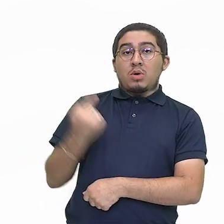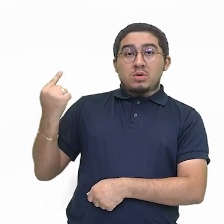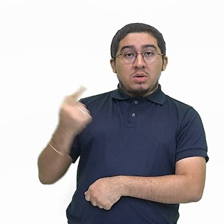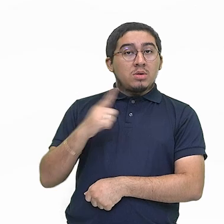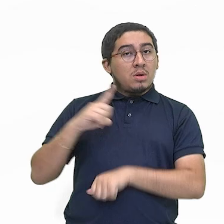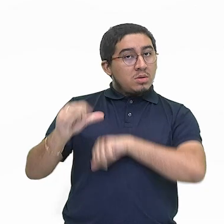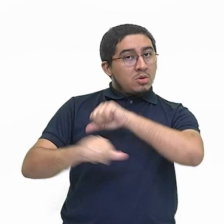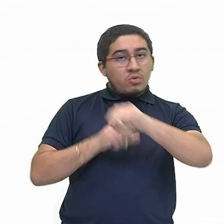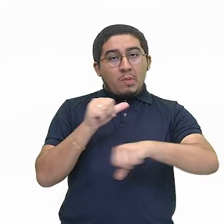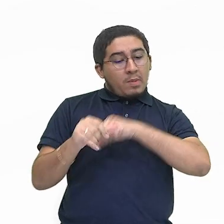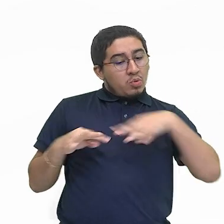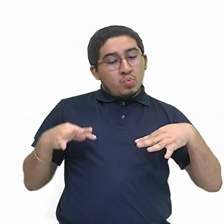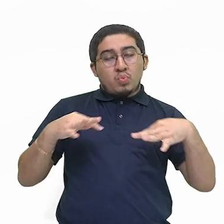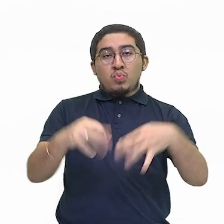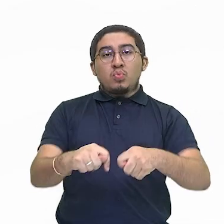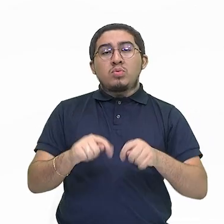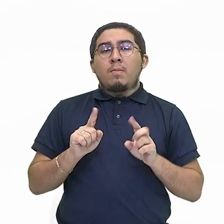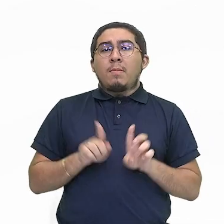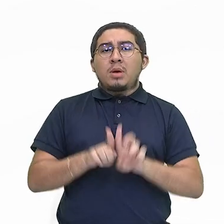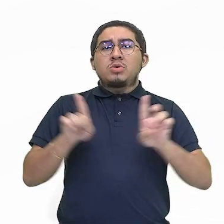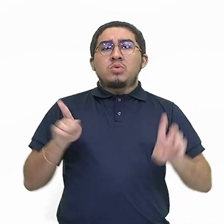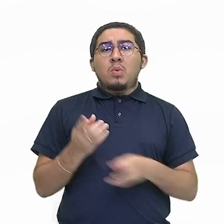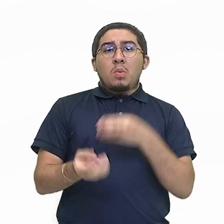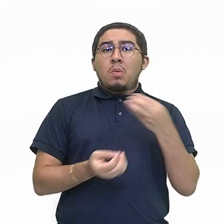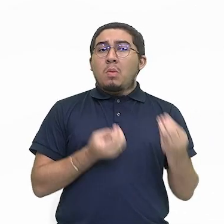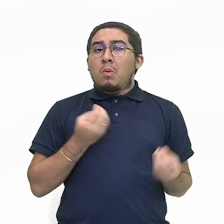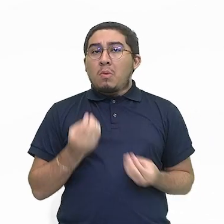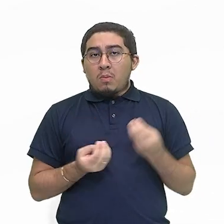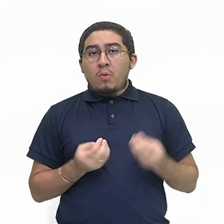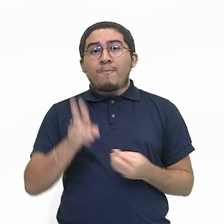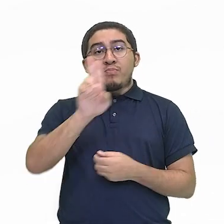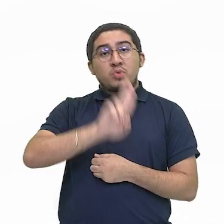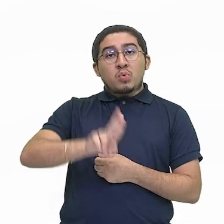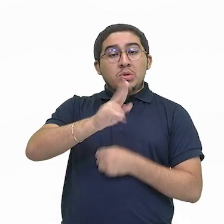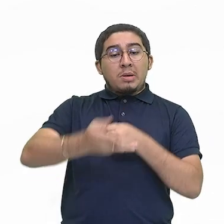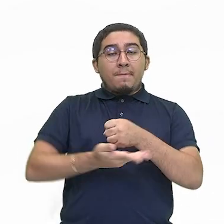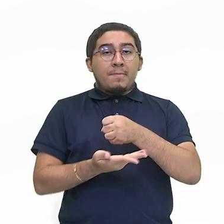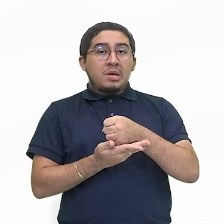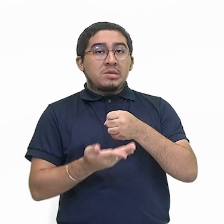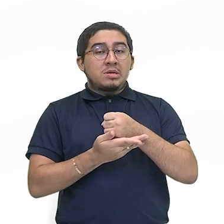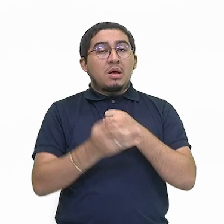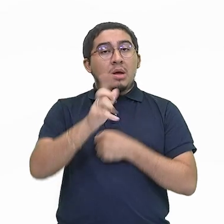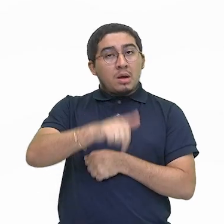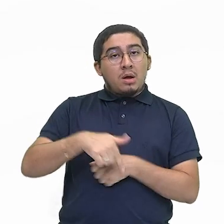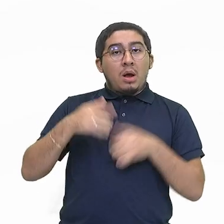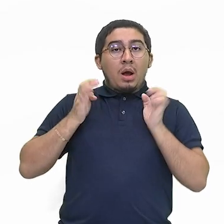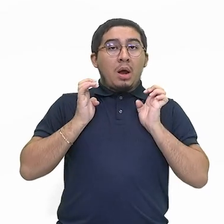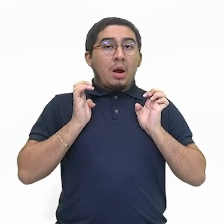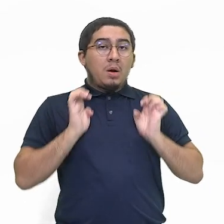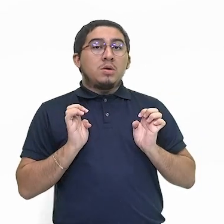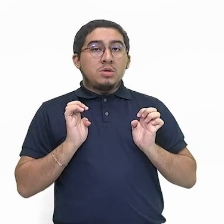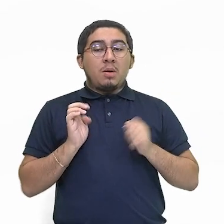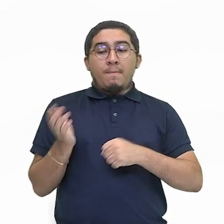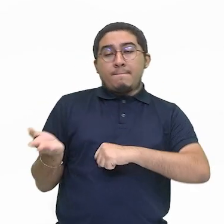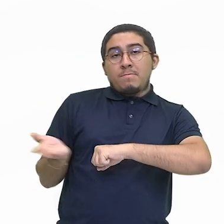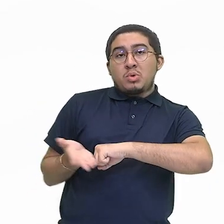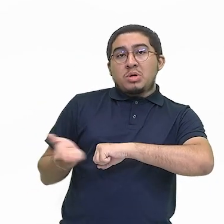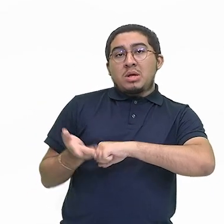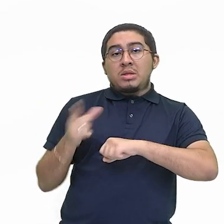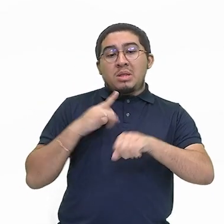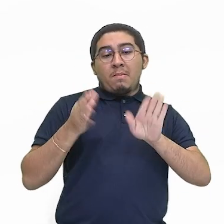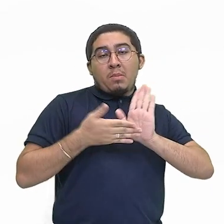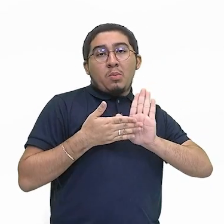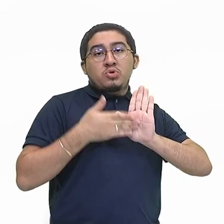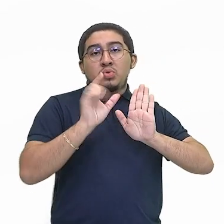questões. Né? A partir do quê? A partir de princípios éticos modernos que propunham, por exemplo, a